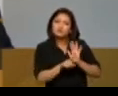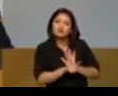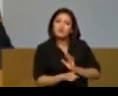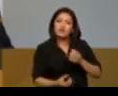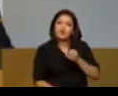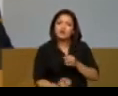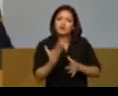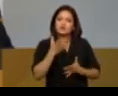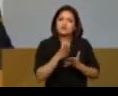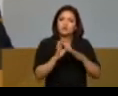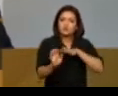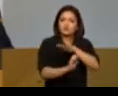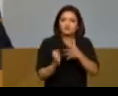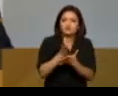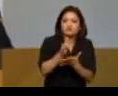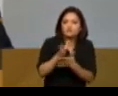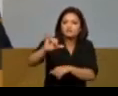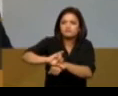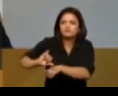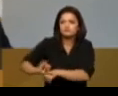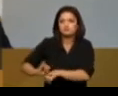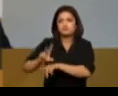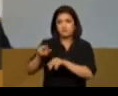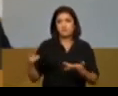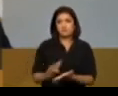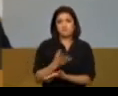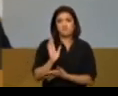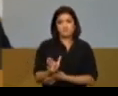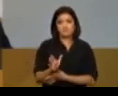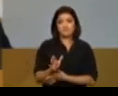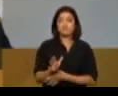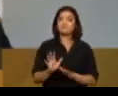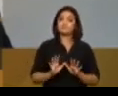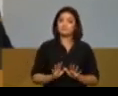de subsidiárias, tal como vem sendo praticada, ou seja,